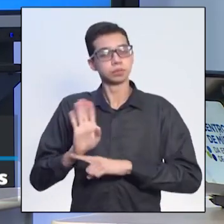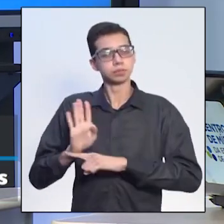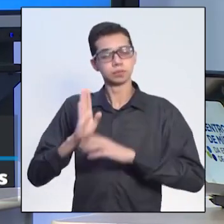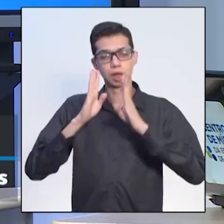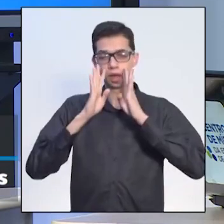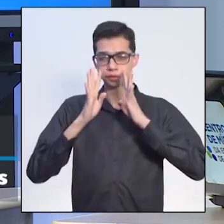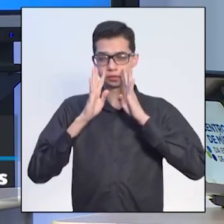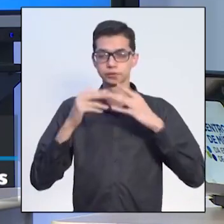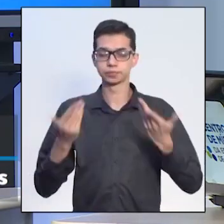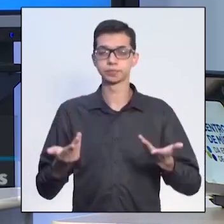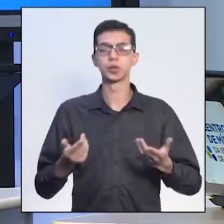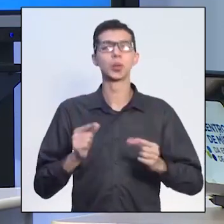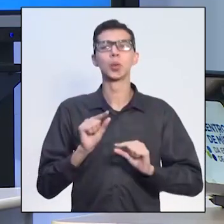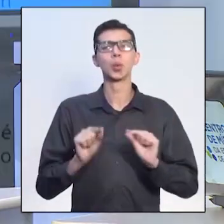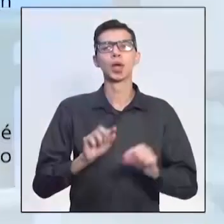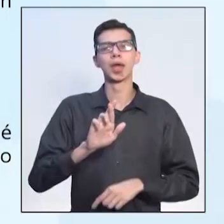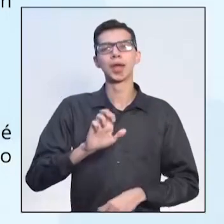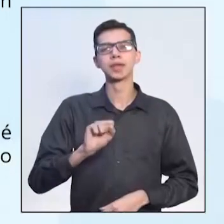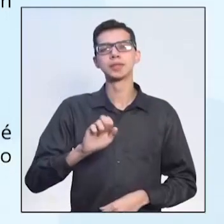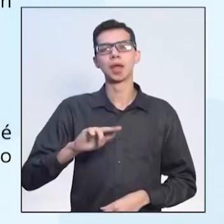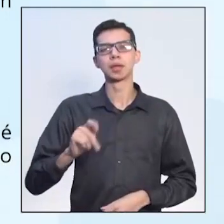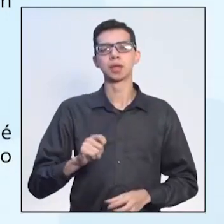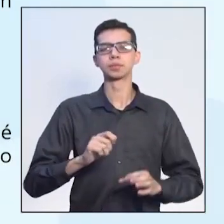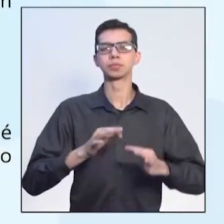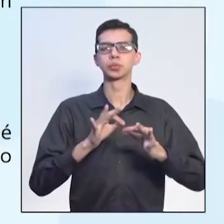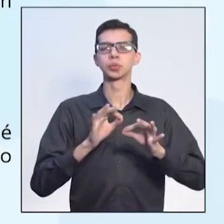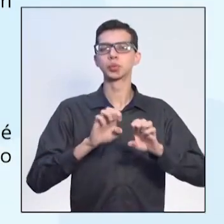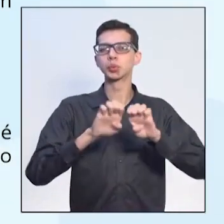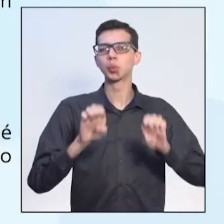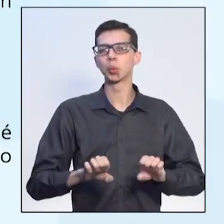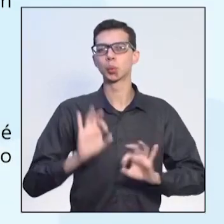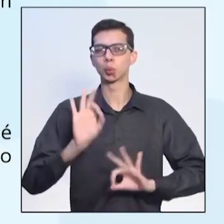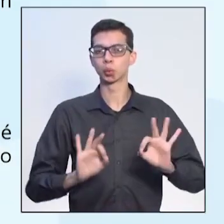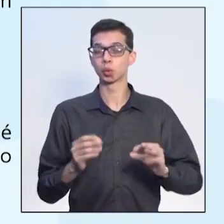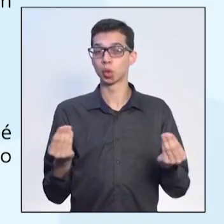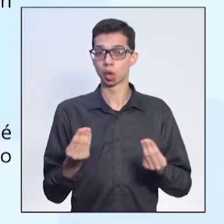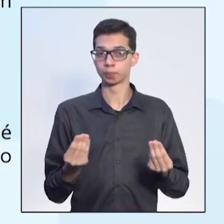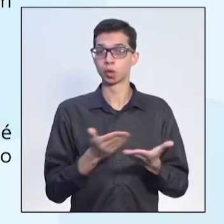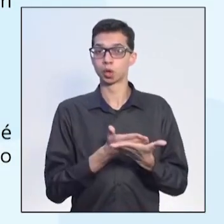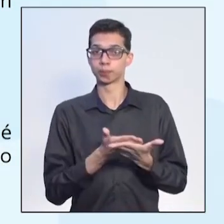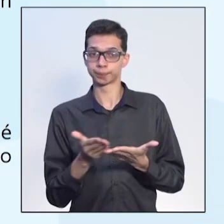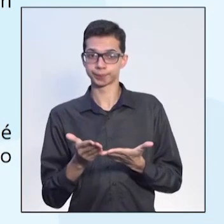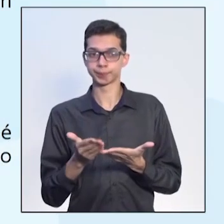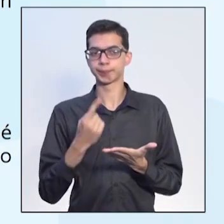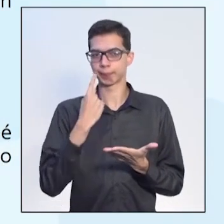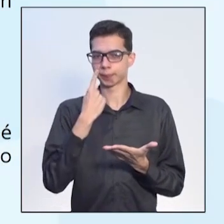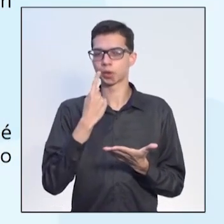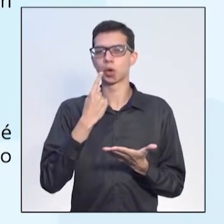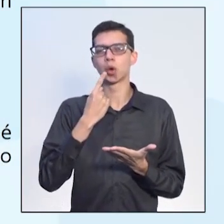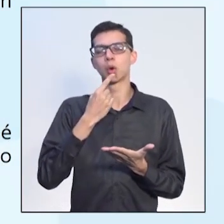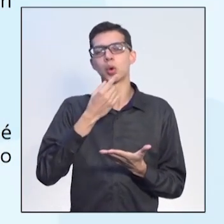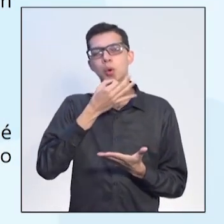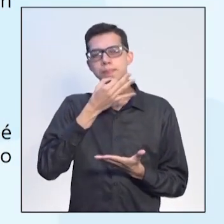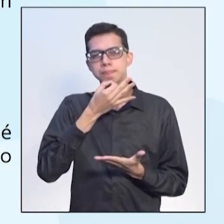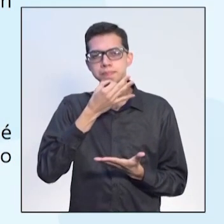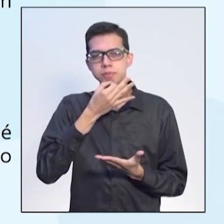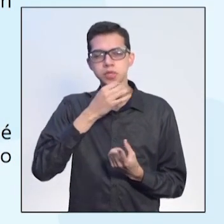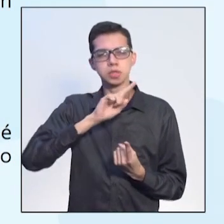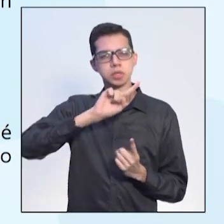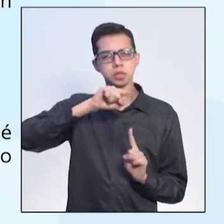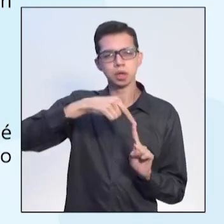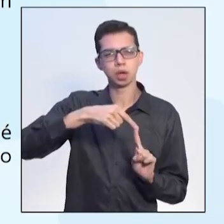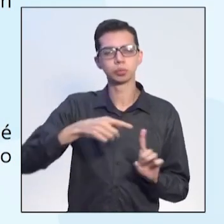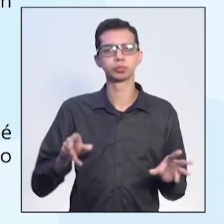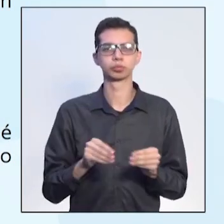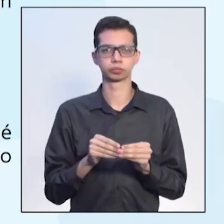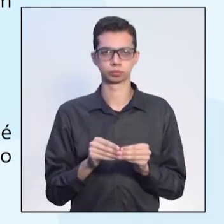o meu exemplo na tela. A estrutura de uma resenha crítica é a introdução, a opinião objetiva sobre o objeto de análise.